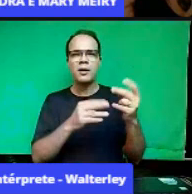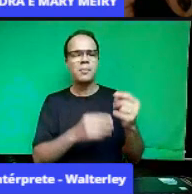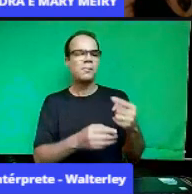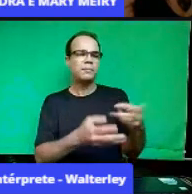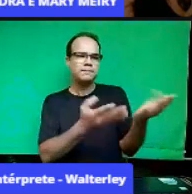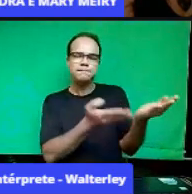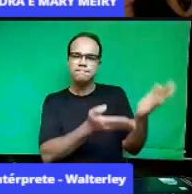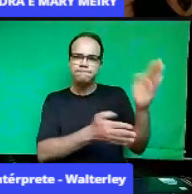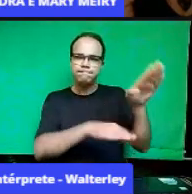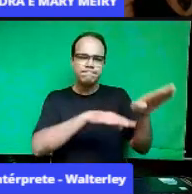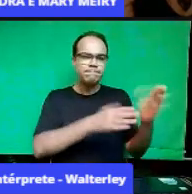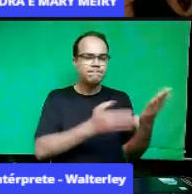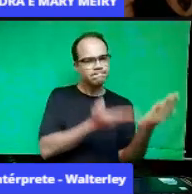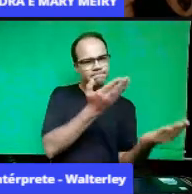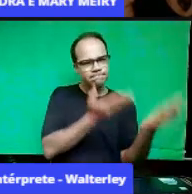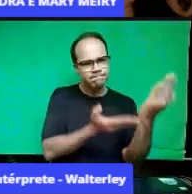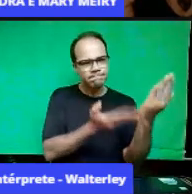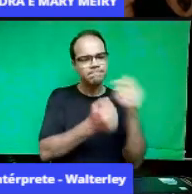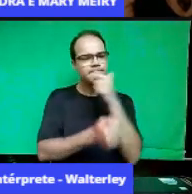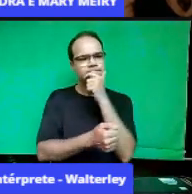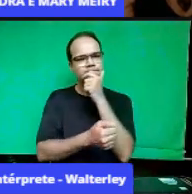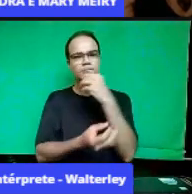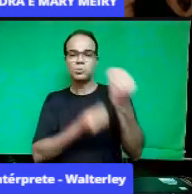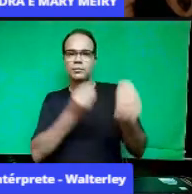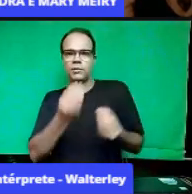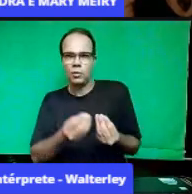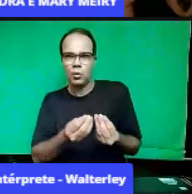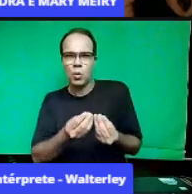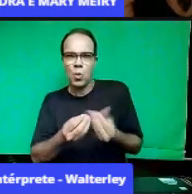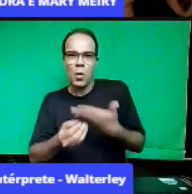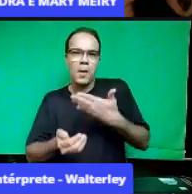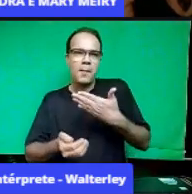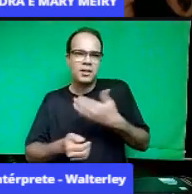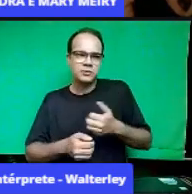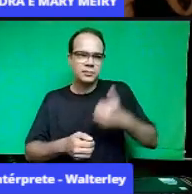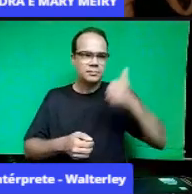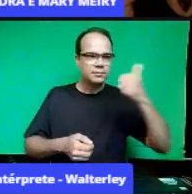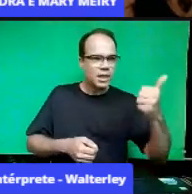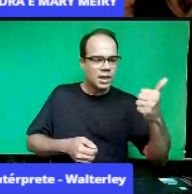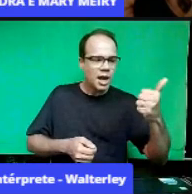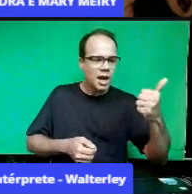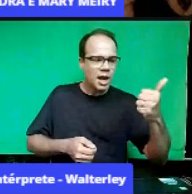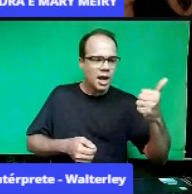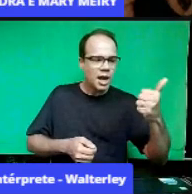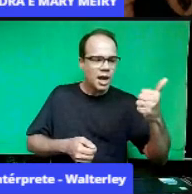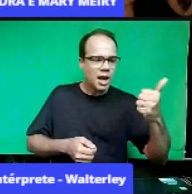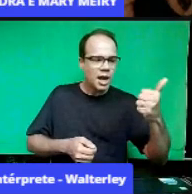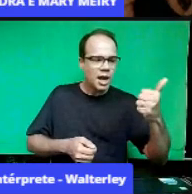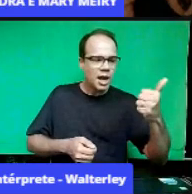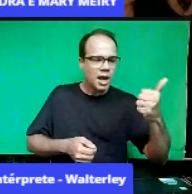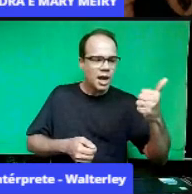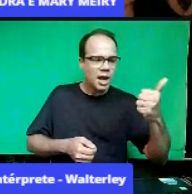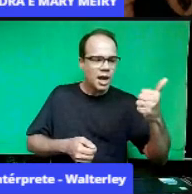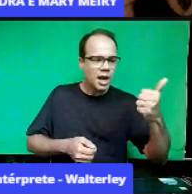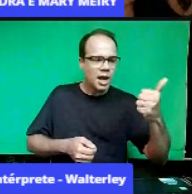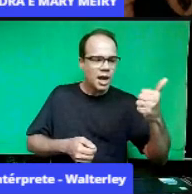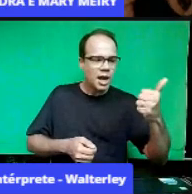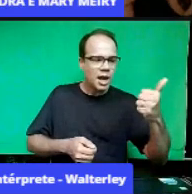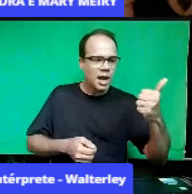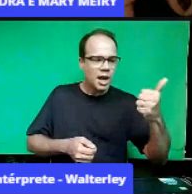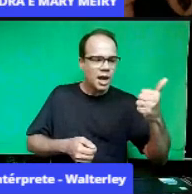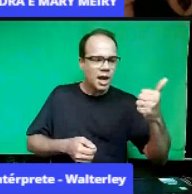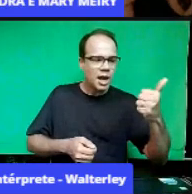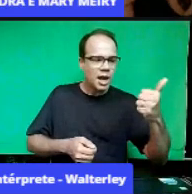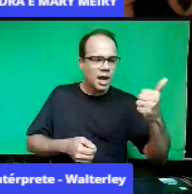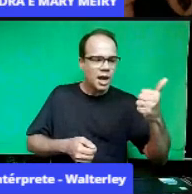apontou o último item aí, né? Então, a gente fazer esse trabalho, eu acho,